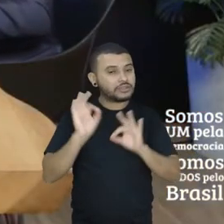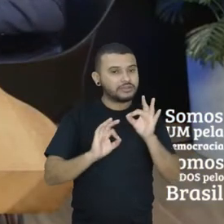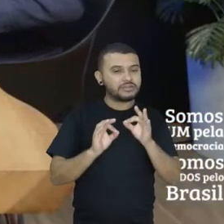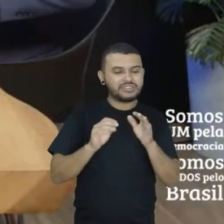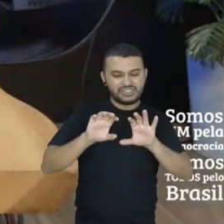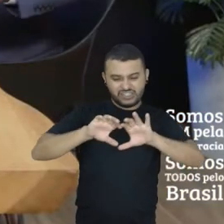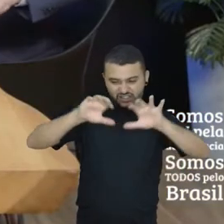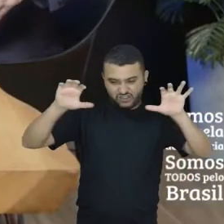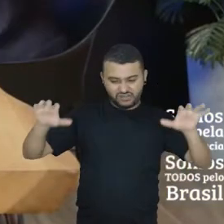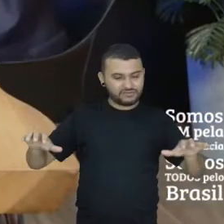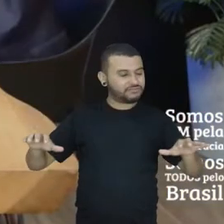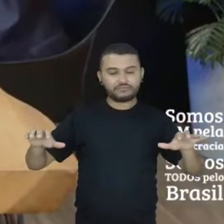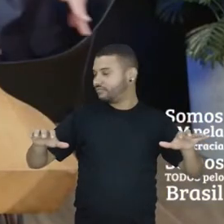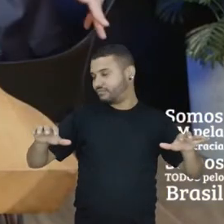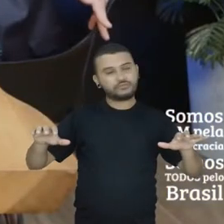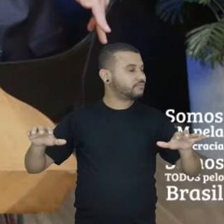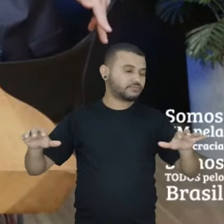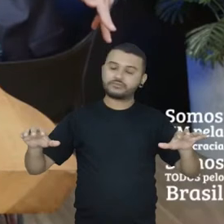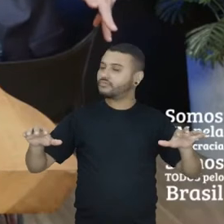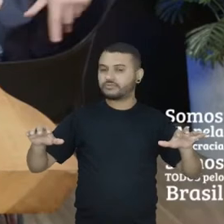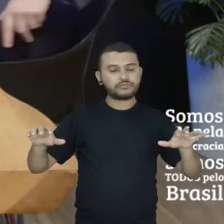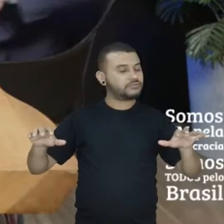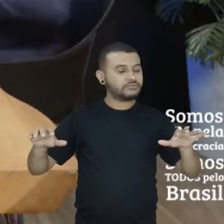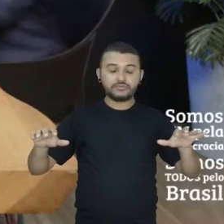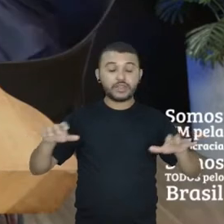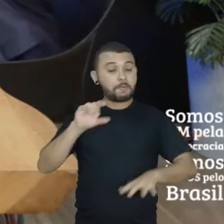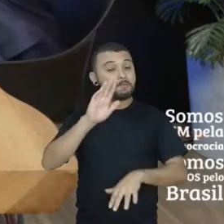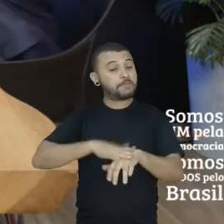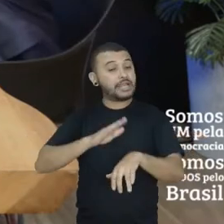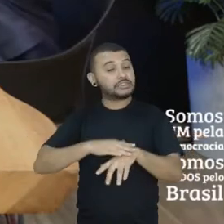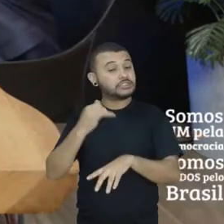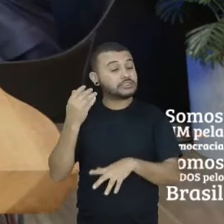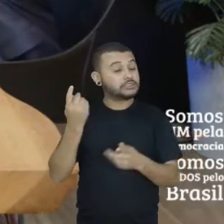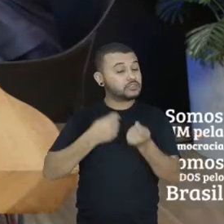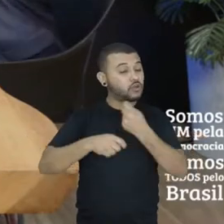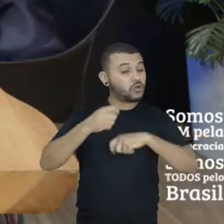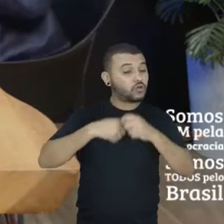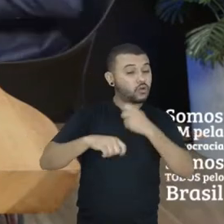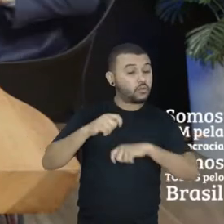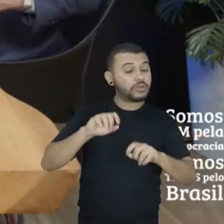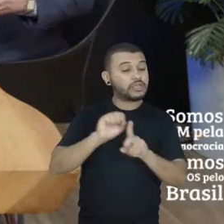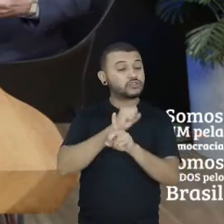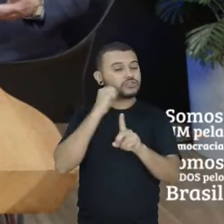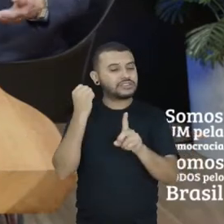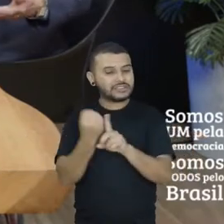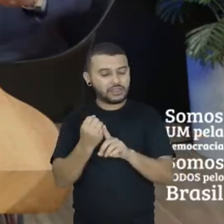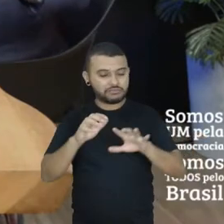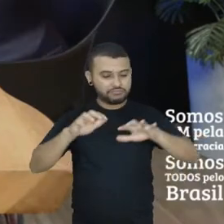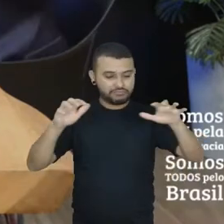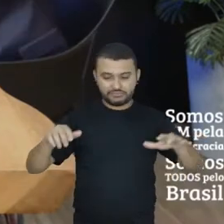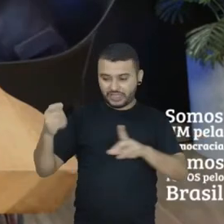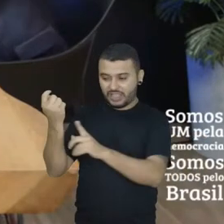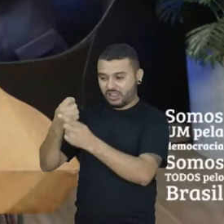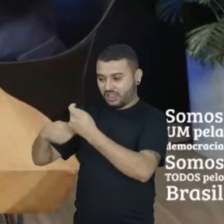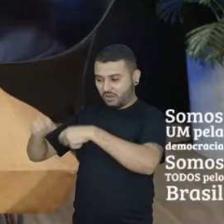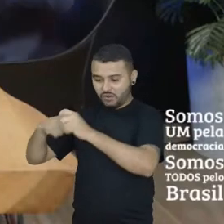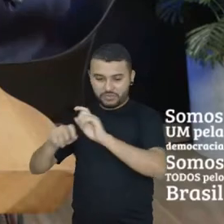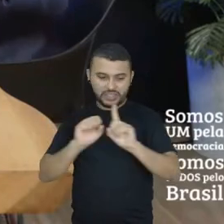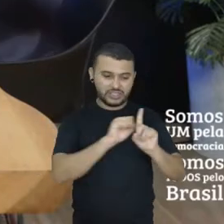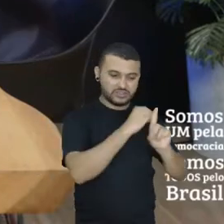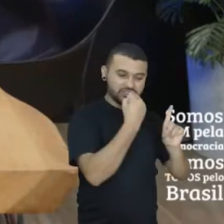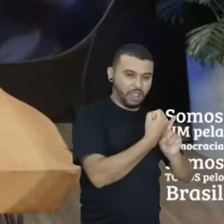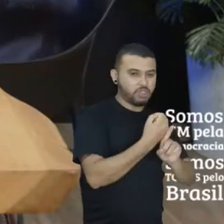dividir. Não, aqui é só eficiência econômica. Aqui é só social. Não, o mundo moderno é unir os